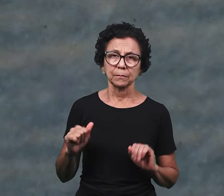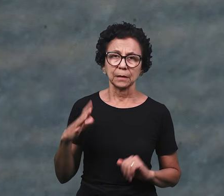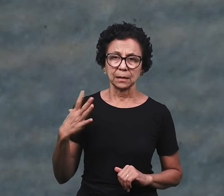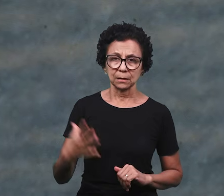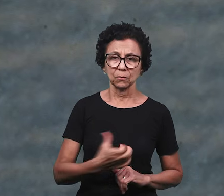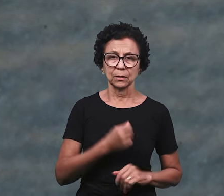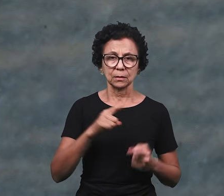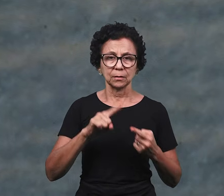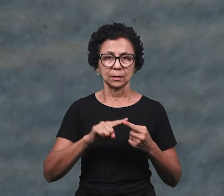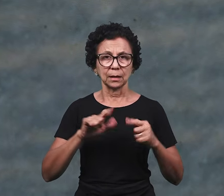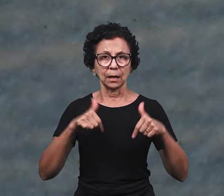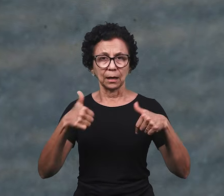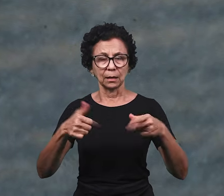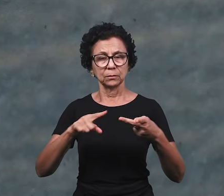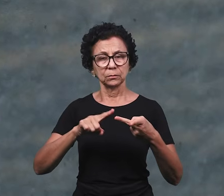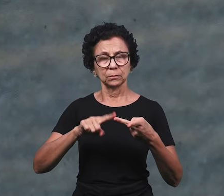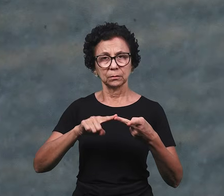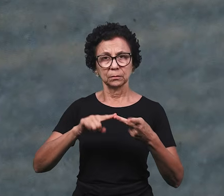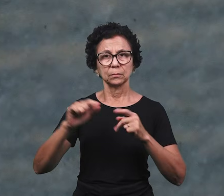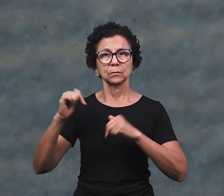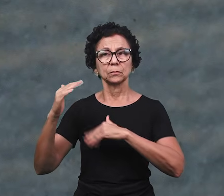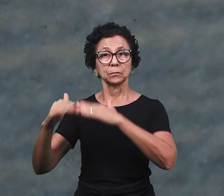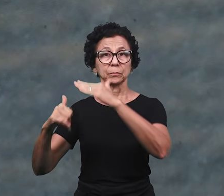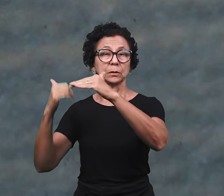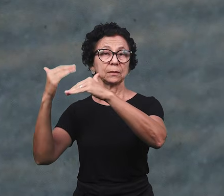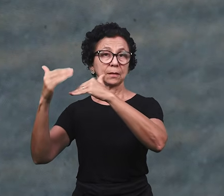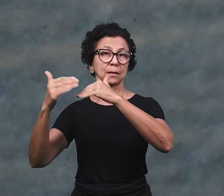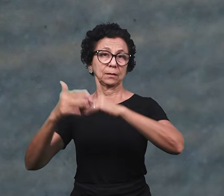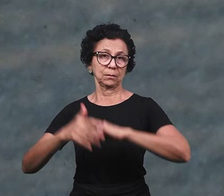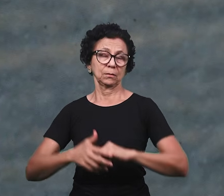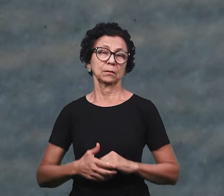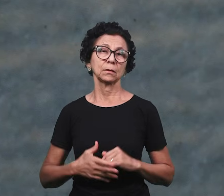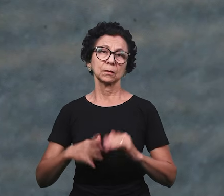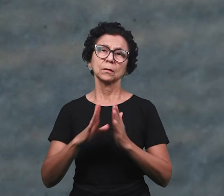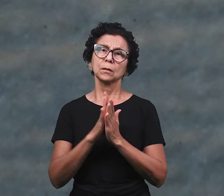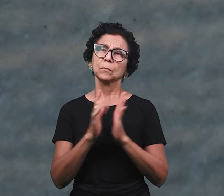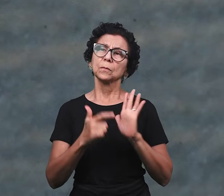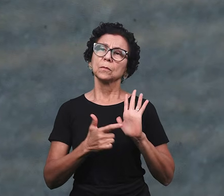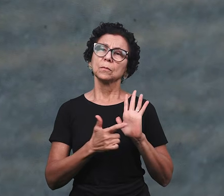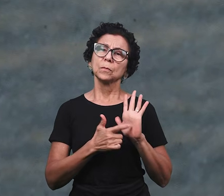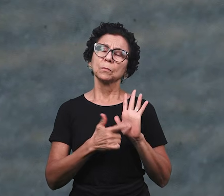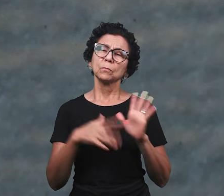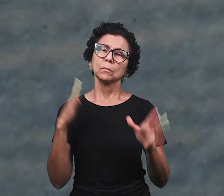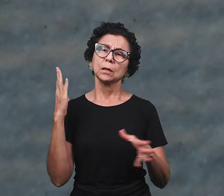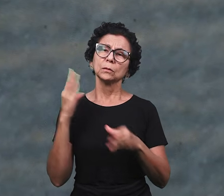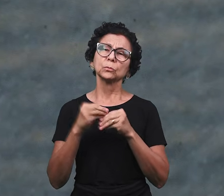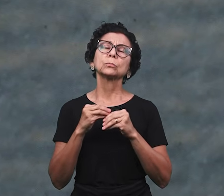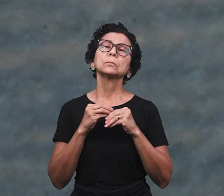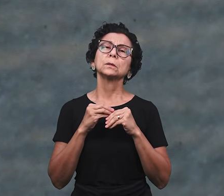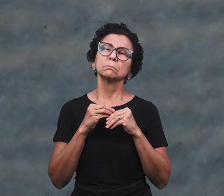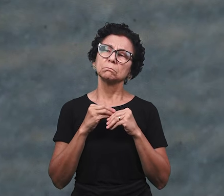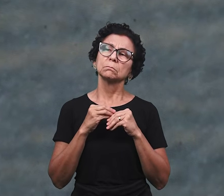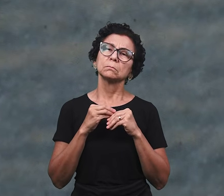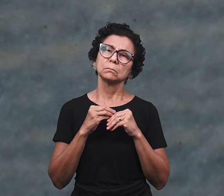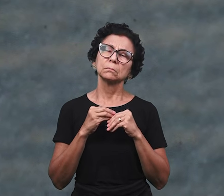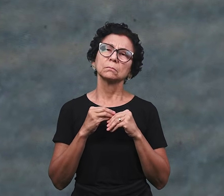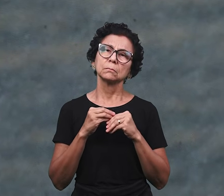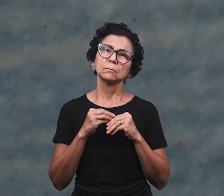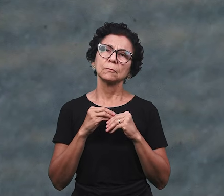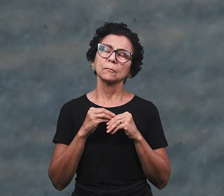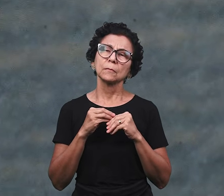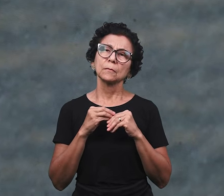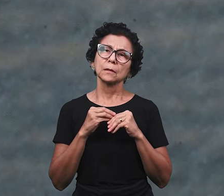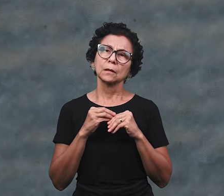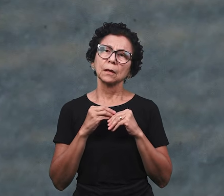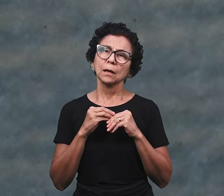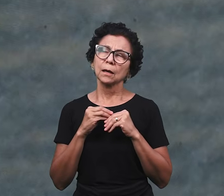processo de salvação, há um texto na Bíblia que ele define muito bem o que é a